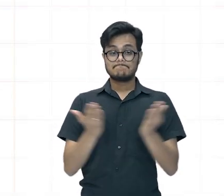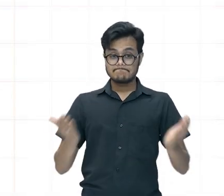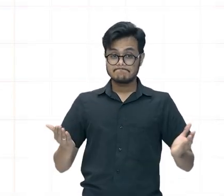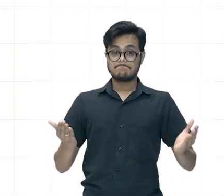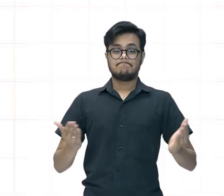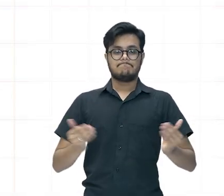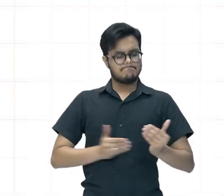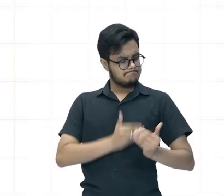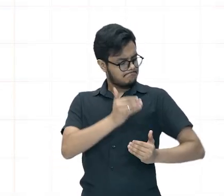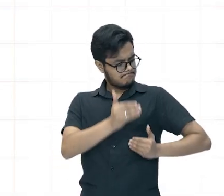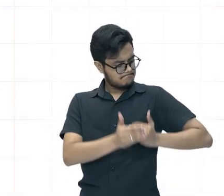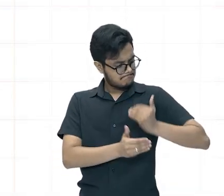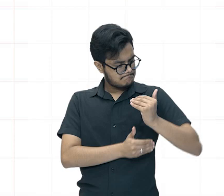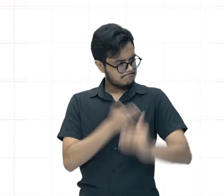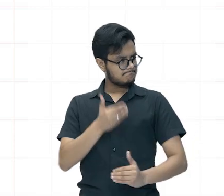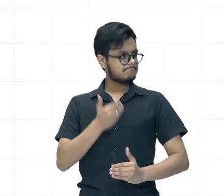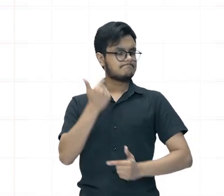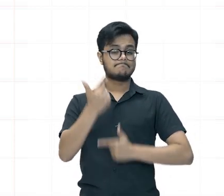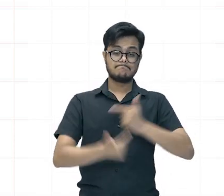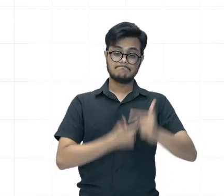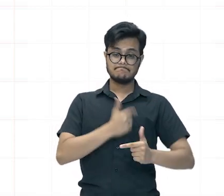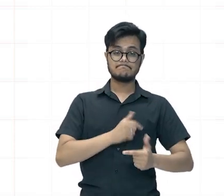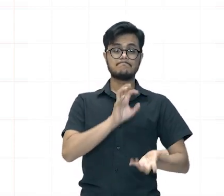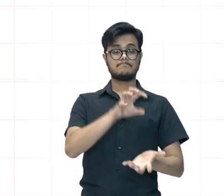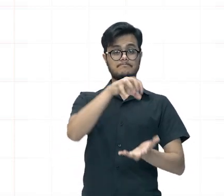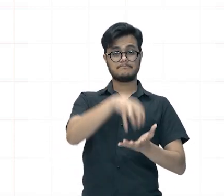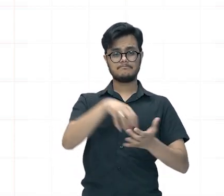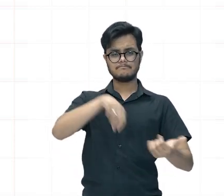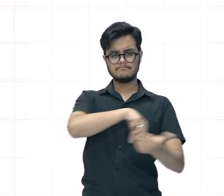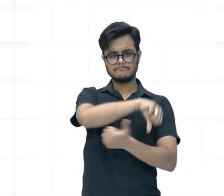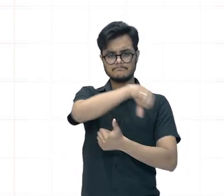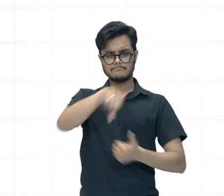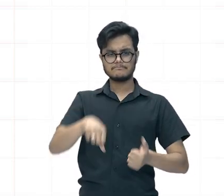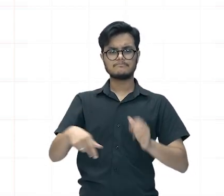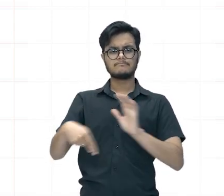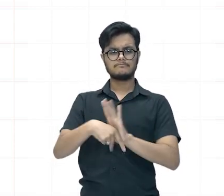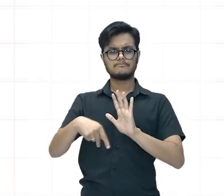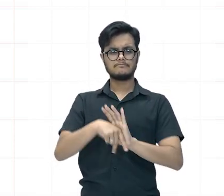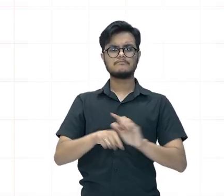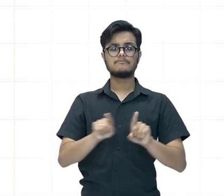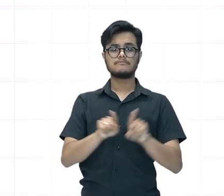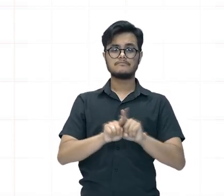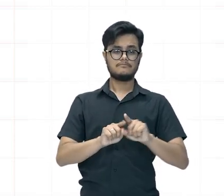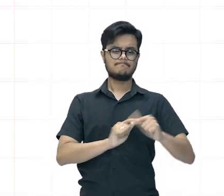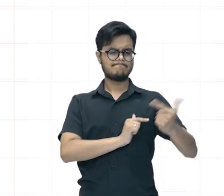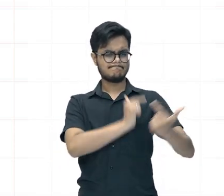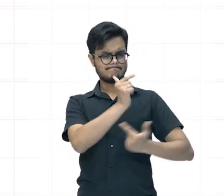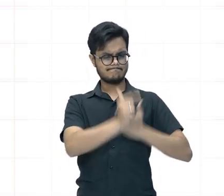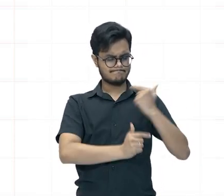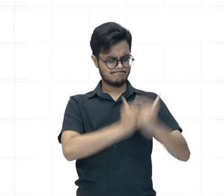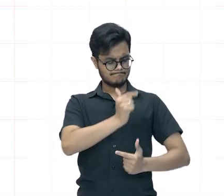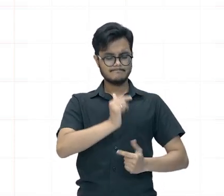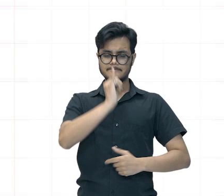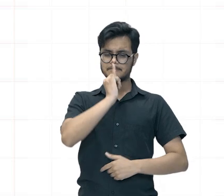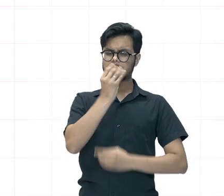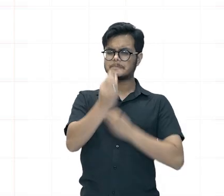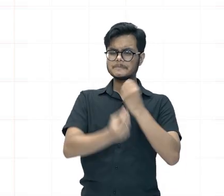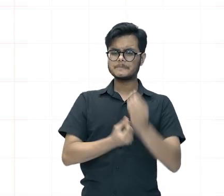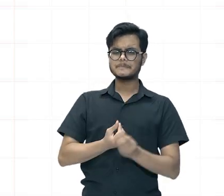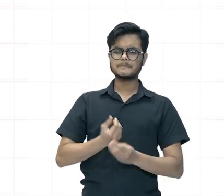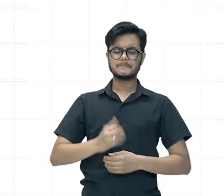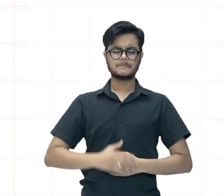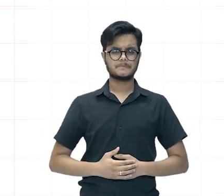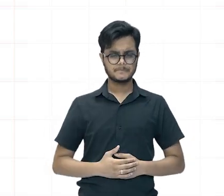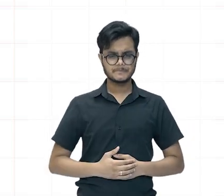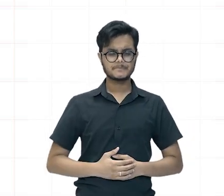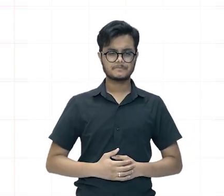do tempo, então, o colonato passou por transformações que foram configurando um novo regime de trabalho,